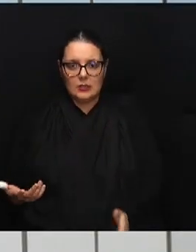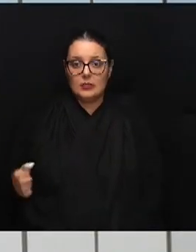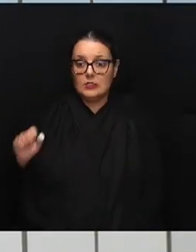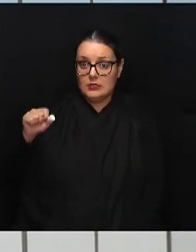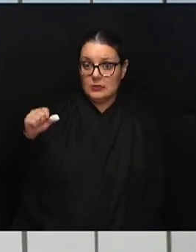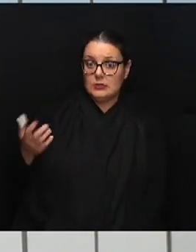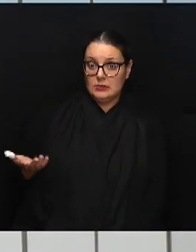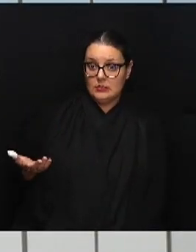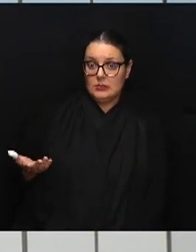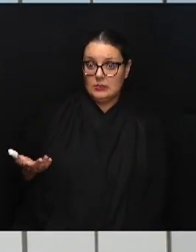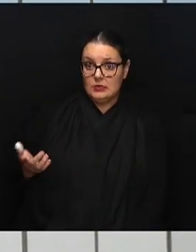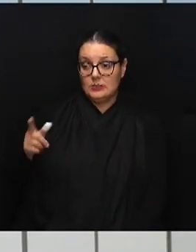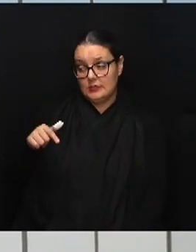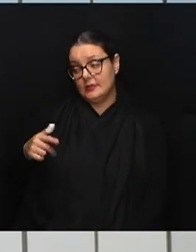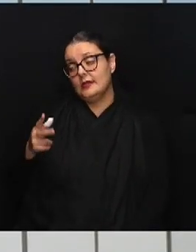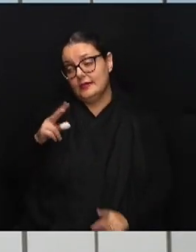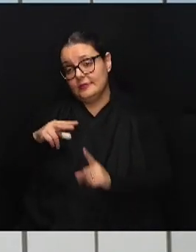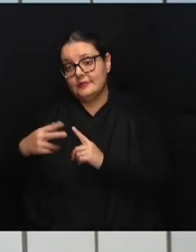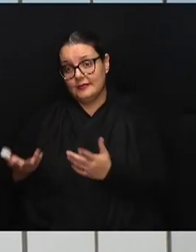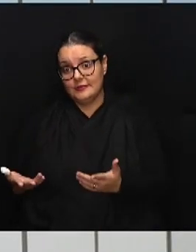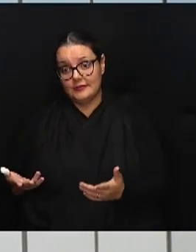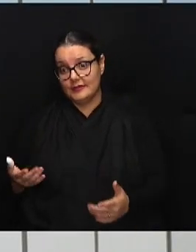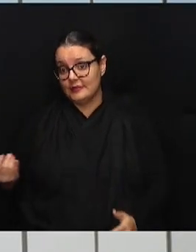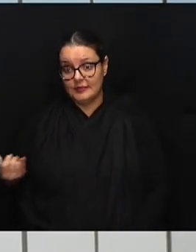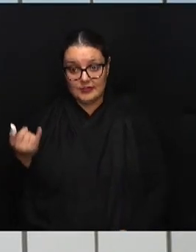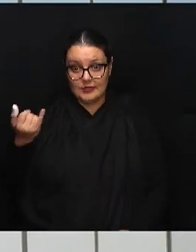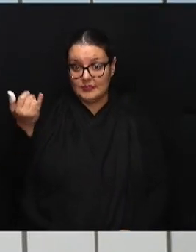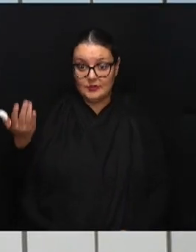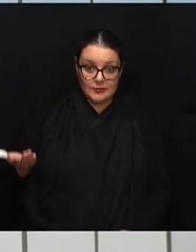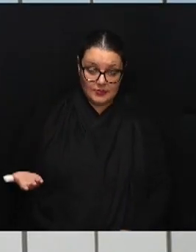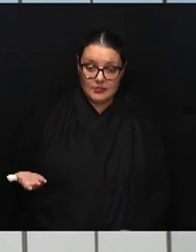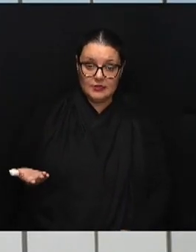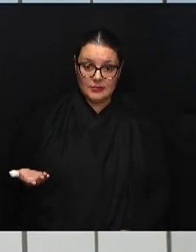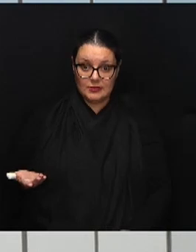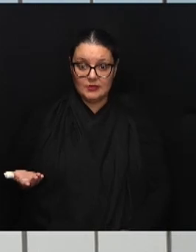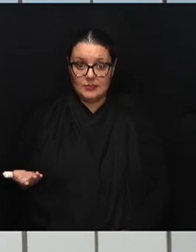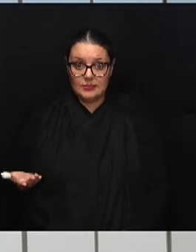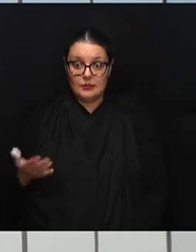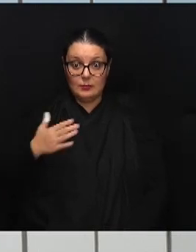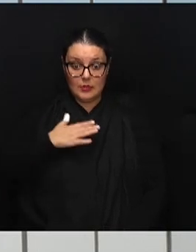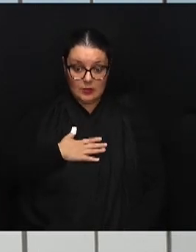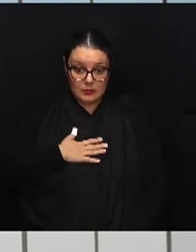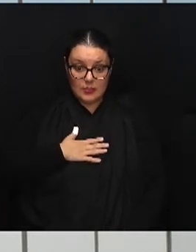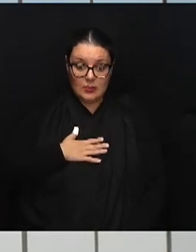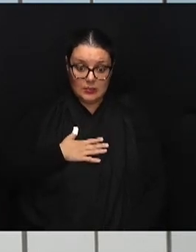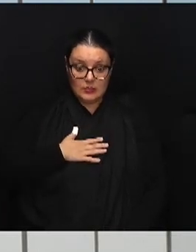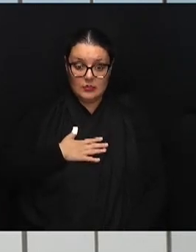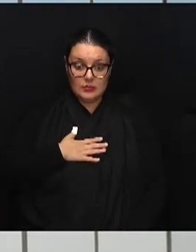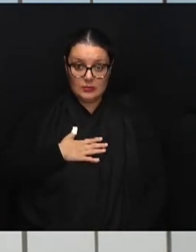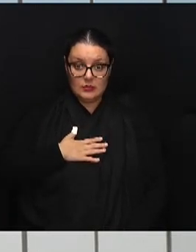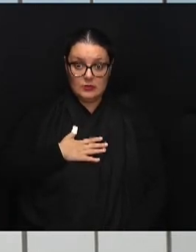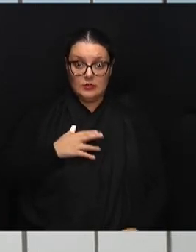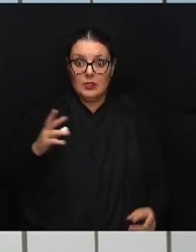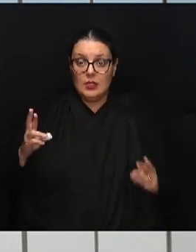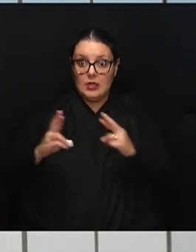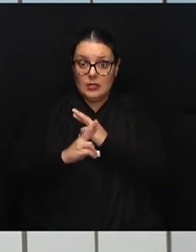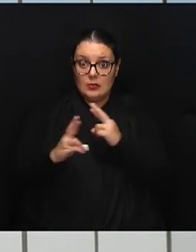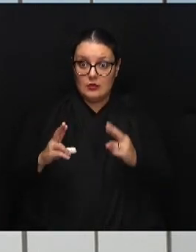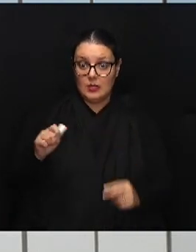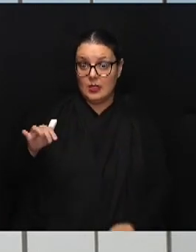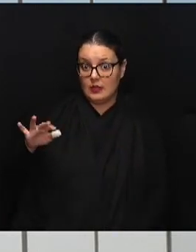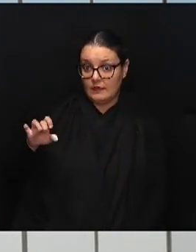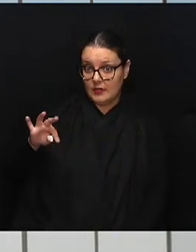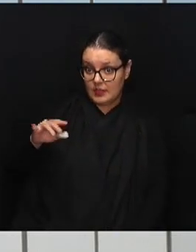Exatamente. Esse é um ponto crucial, porque, para mim, a relação